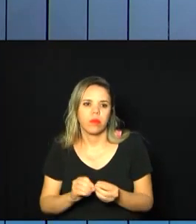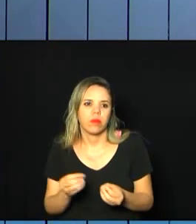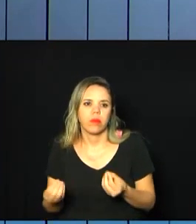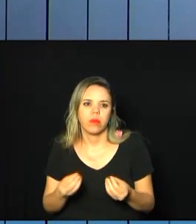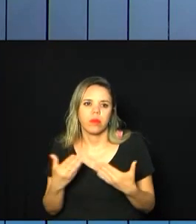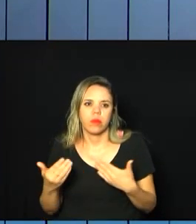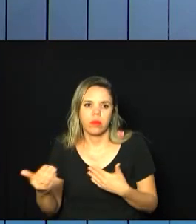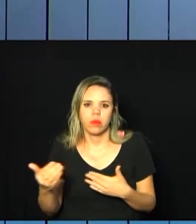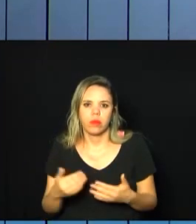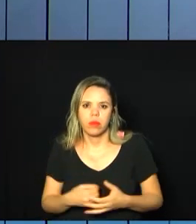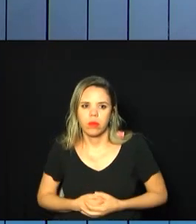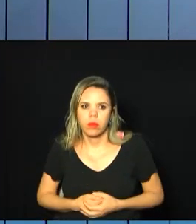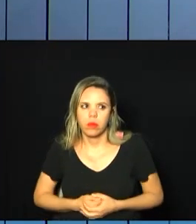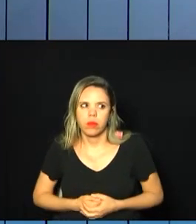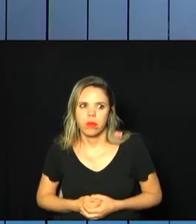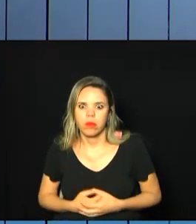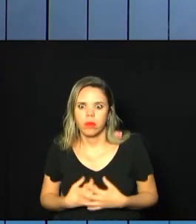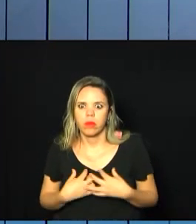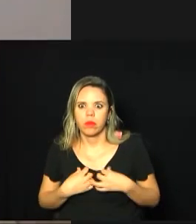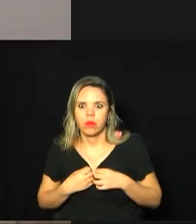como será daqui para frente?